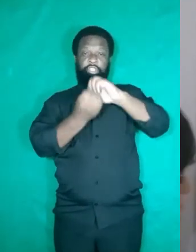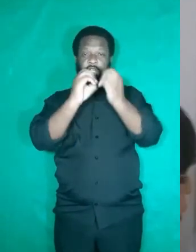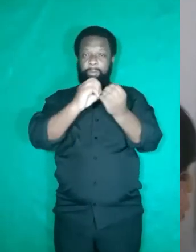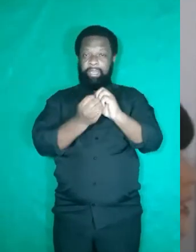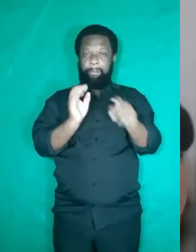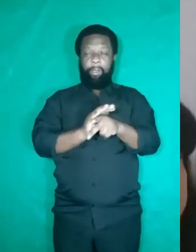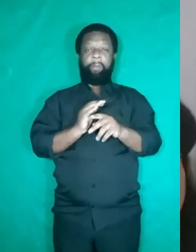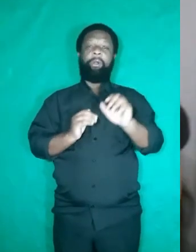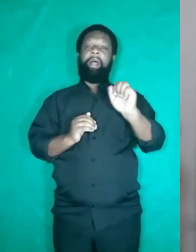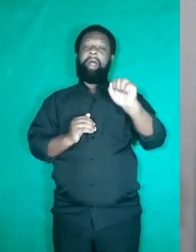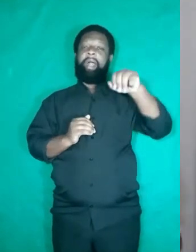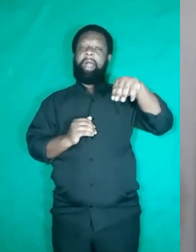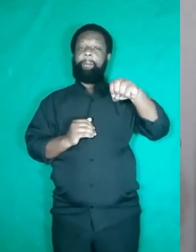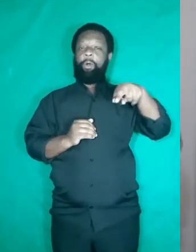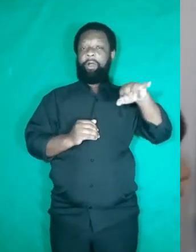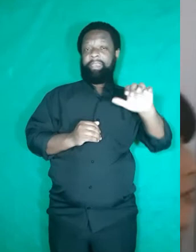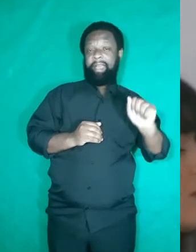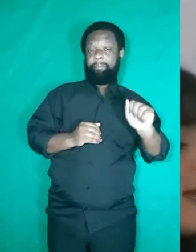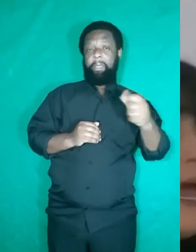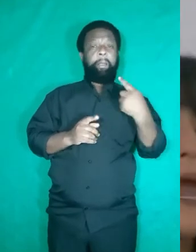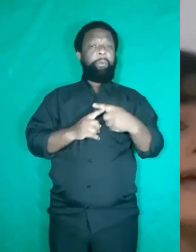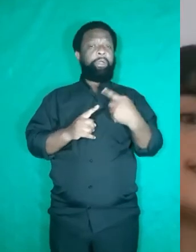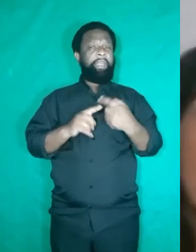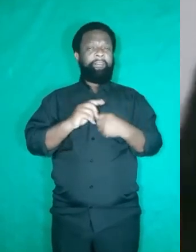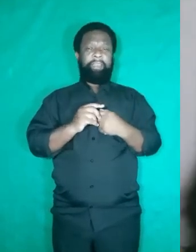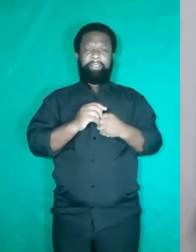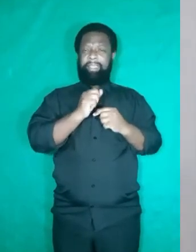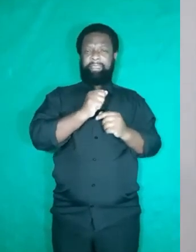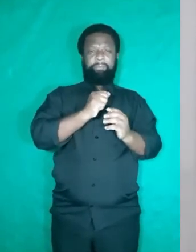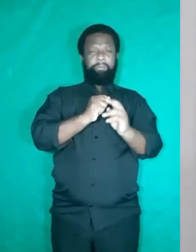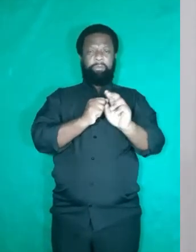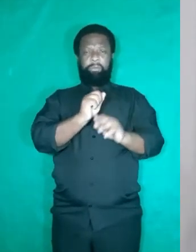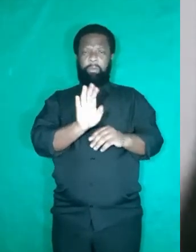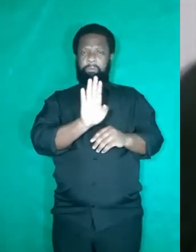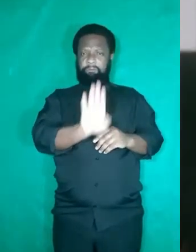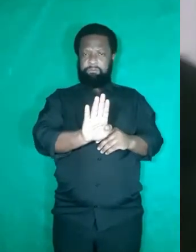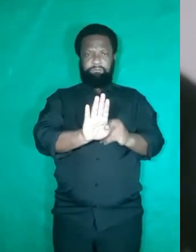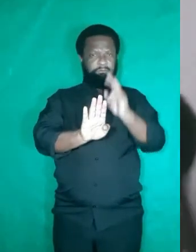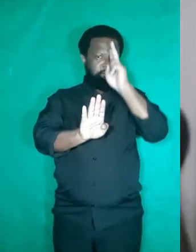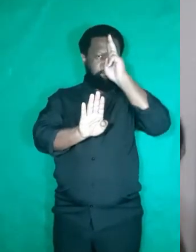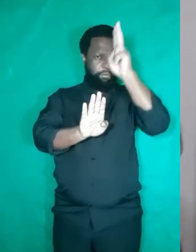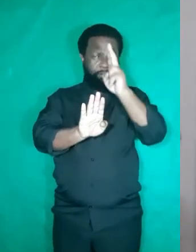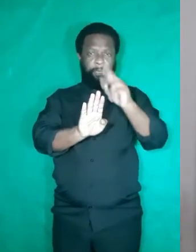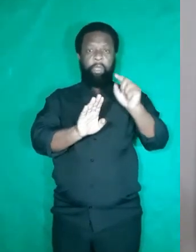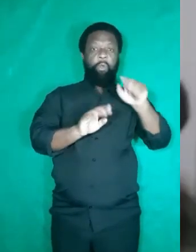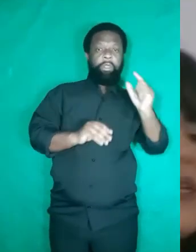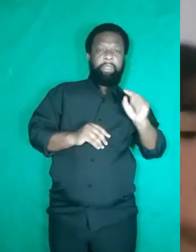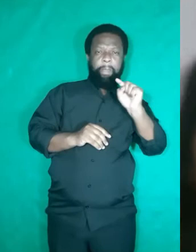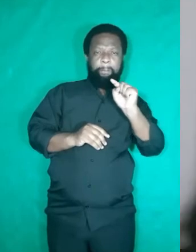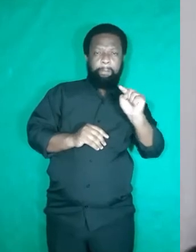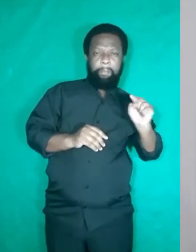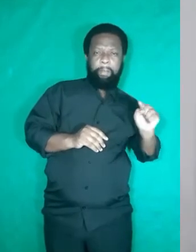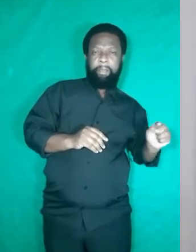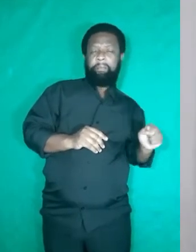essa cunha e esse tracejado? Essa cunha, essa parte da frente, ela